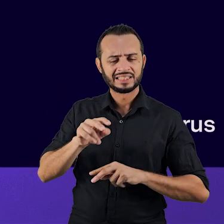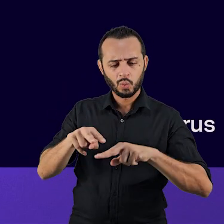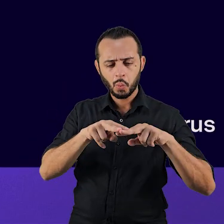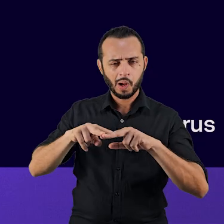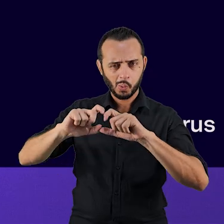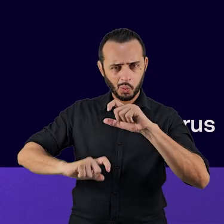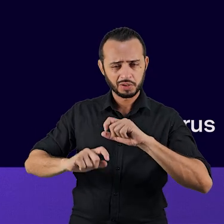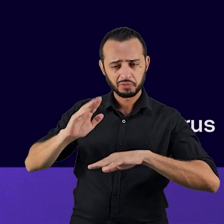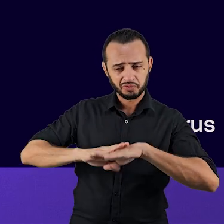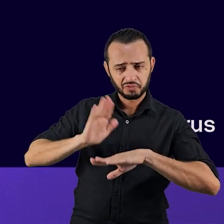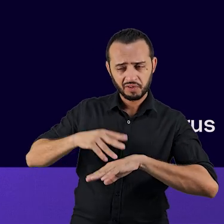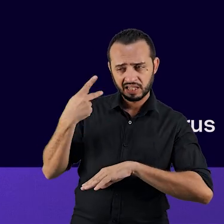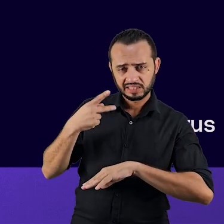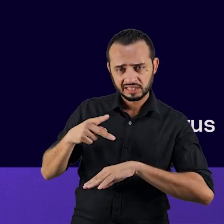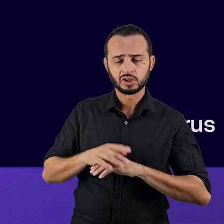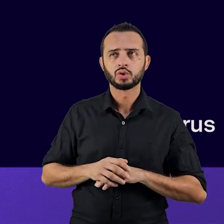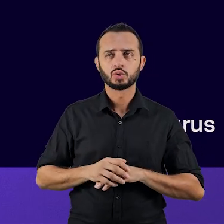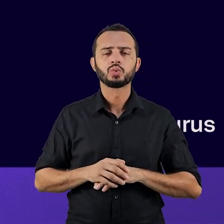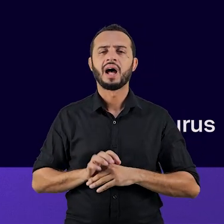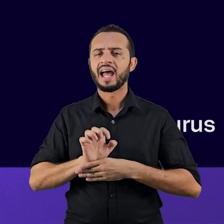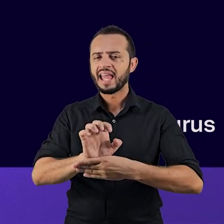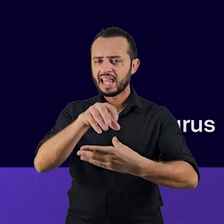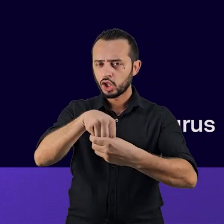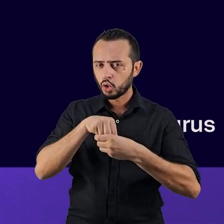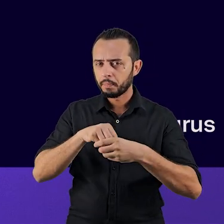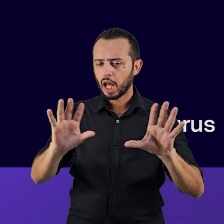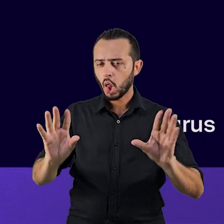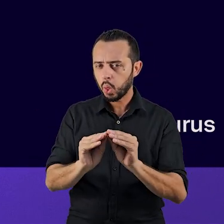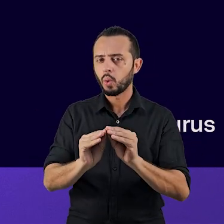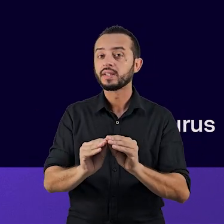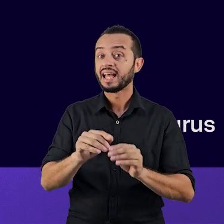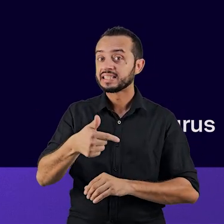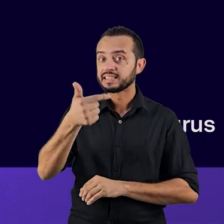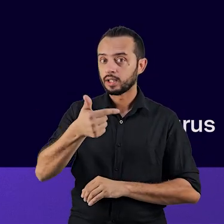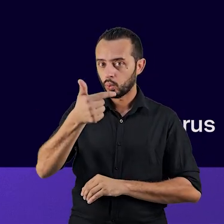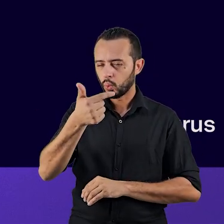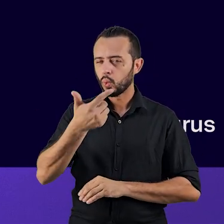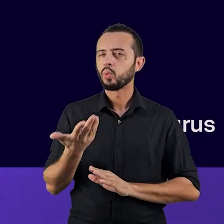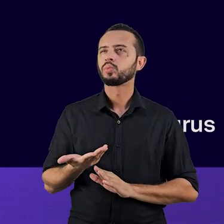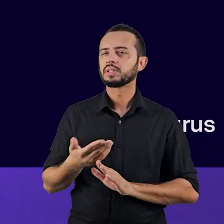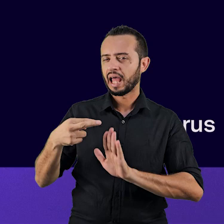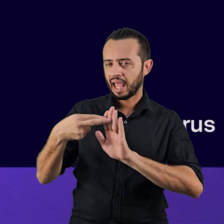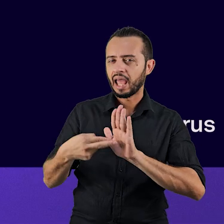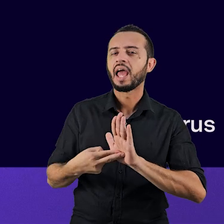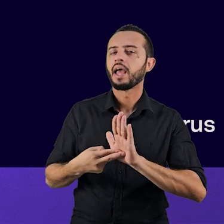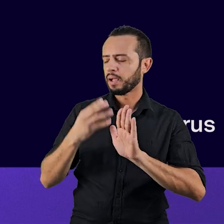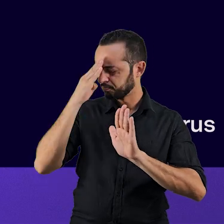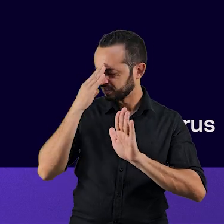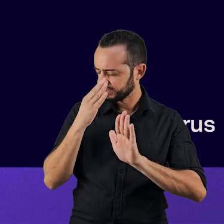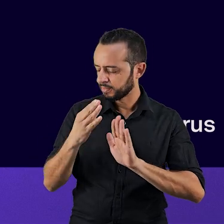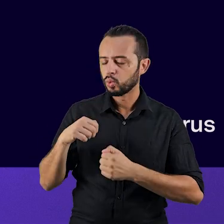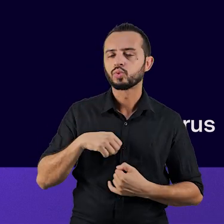faz exatamente isso, reduz a entropia, e essa é a segunda lei da termodinâmica, a lei talvez mais fundamental